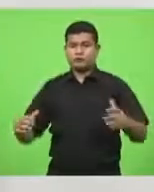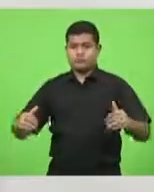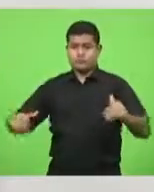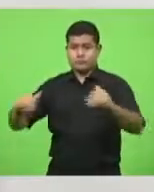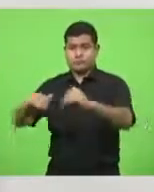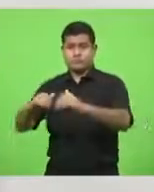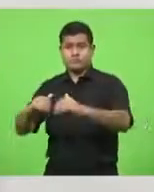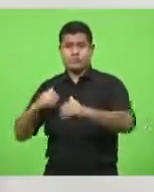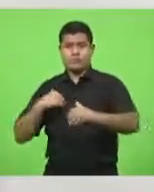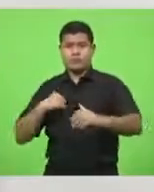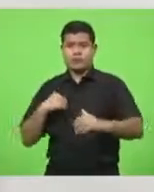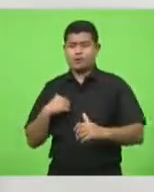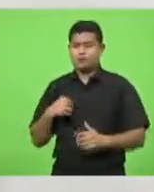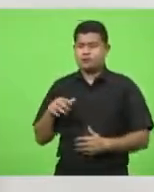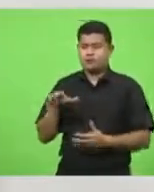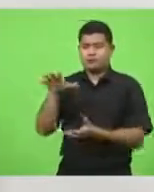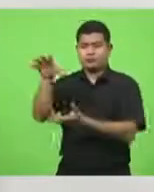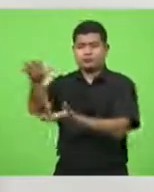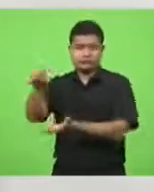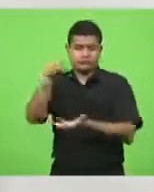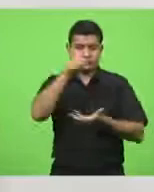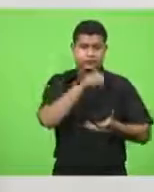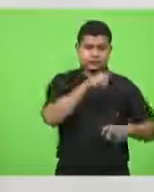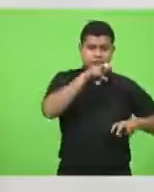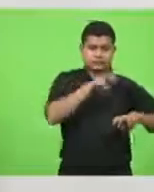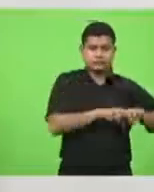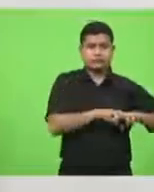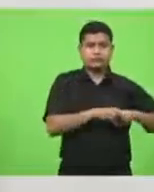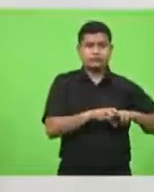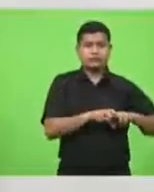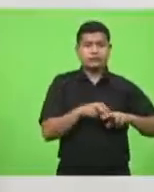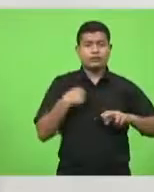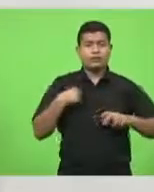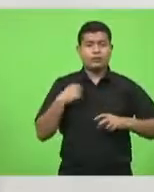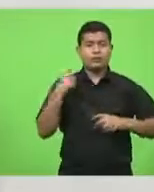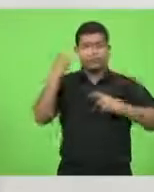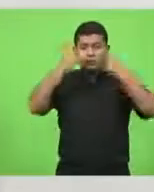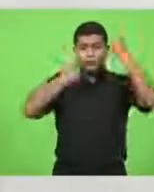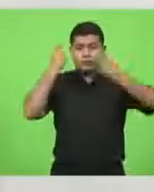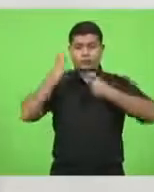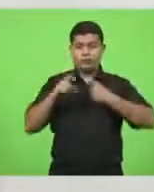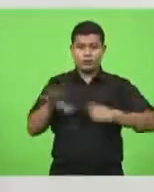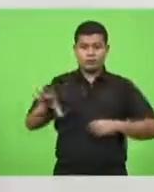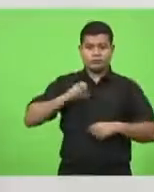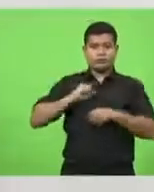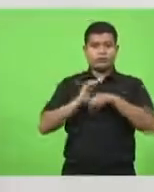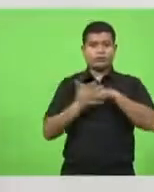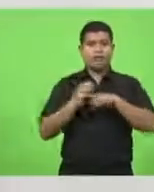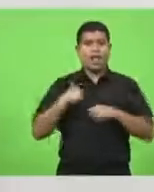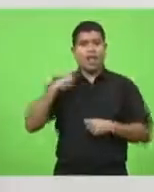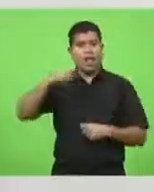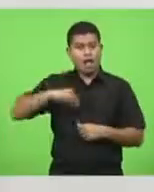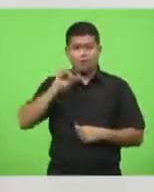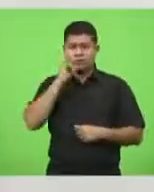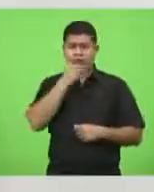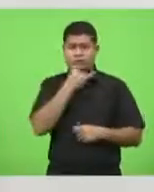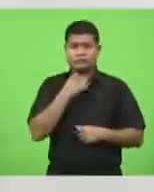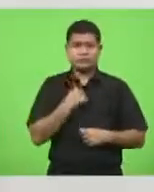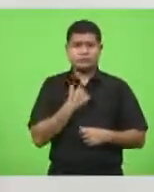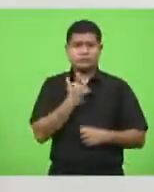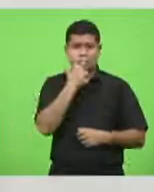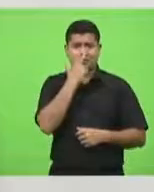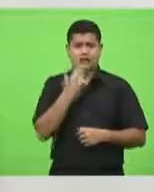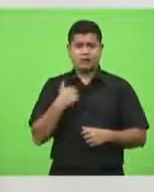comer na beira da calçada para não pegar Covid. É triste ver isso. como se eu estivesse